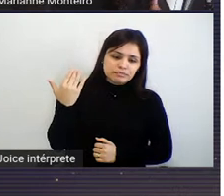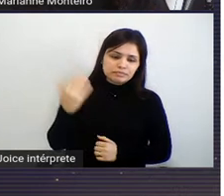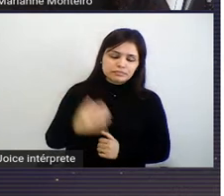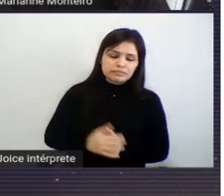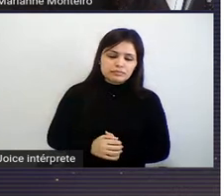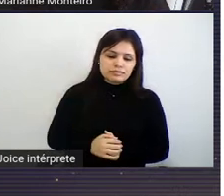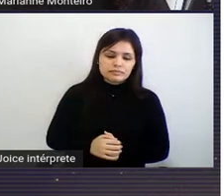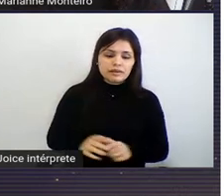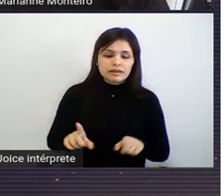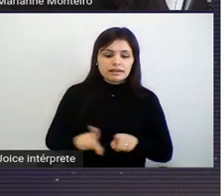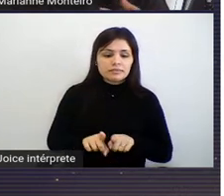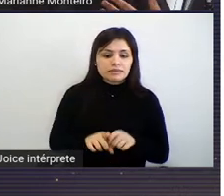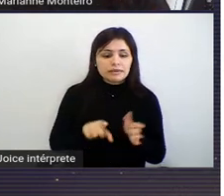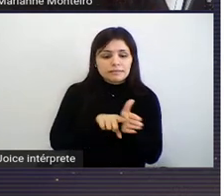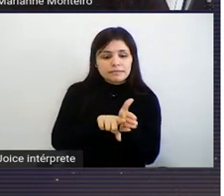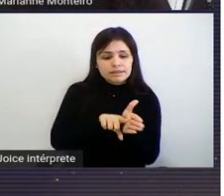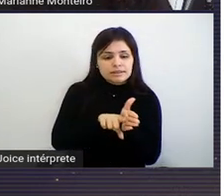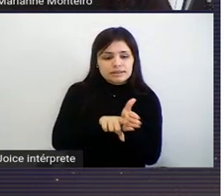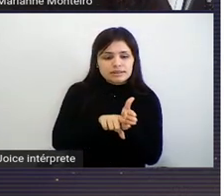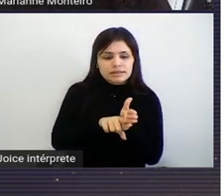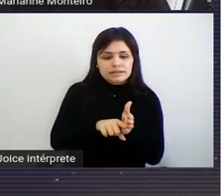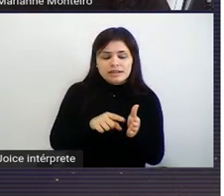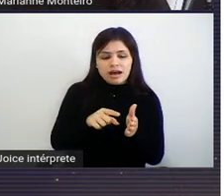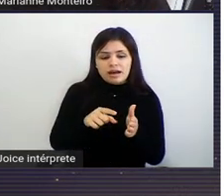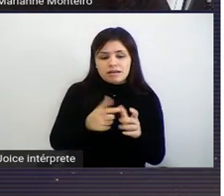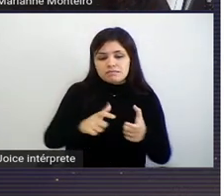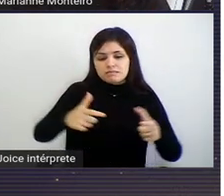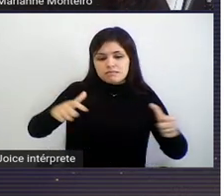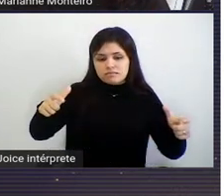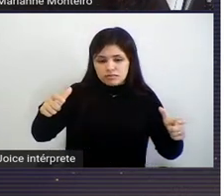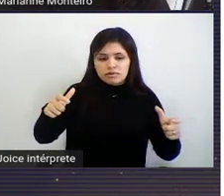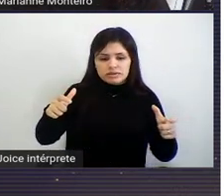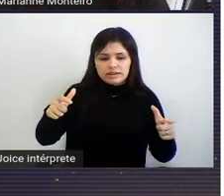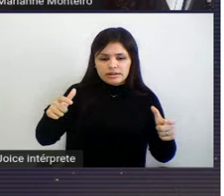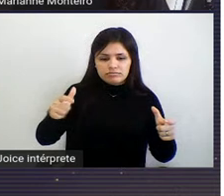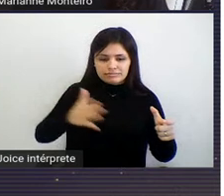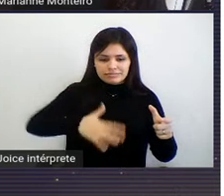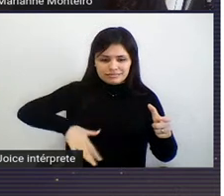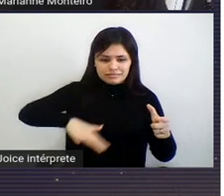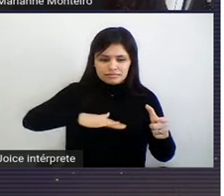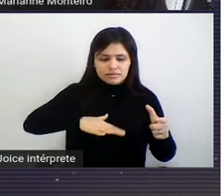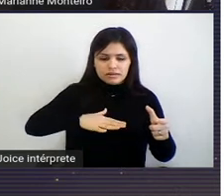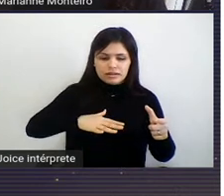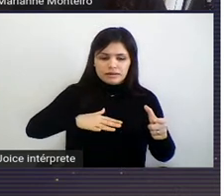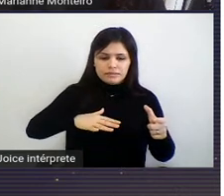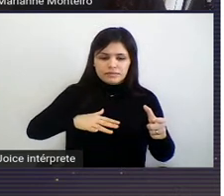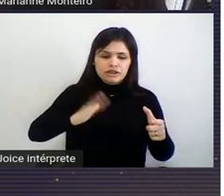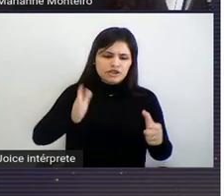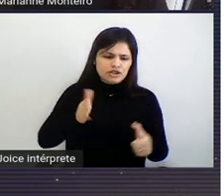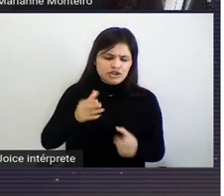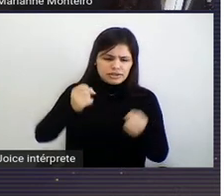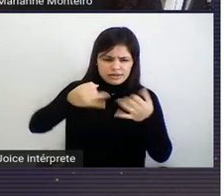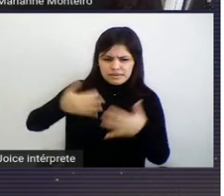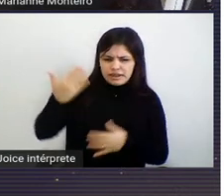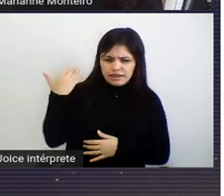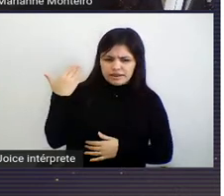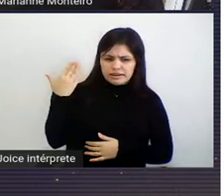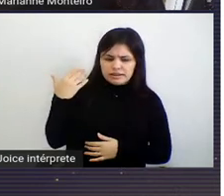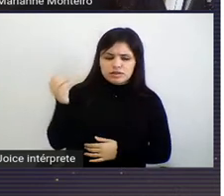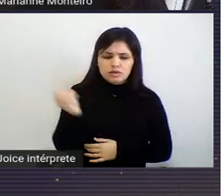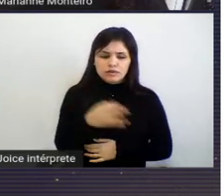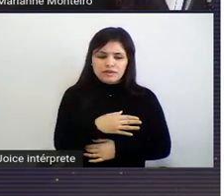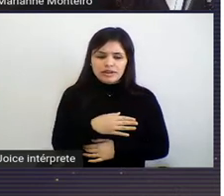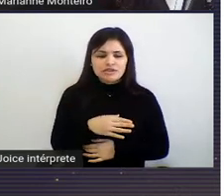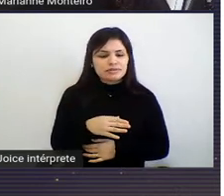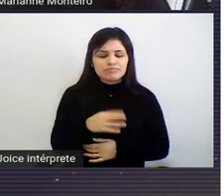E pesquisa é uma grande parte do campo, no sentido de que, como eu já comentei, que as novidades no campo elas são